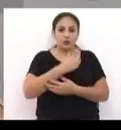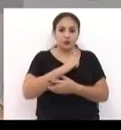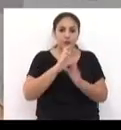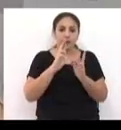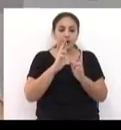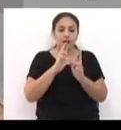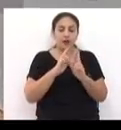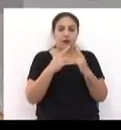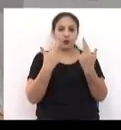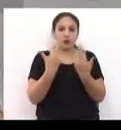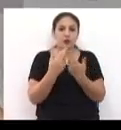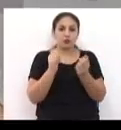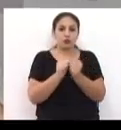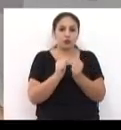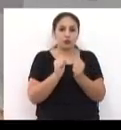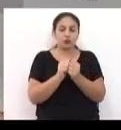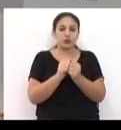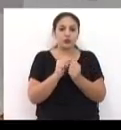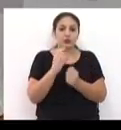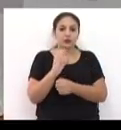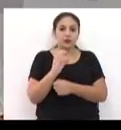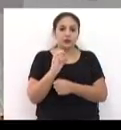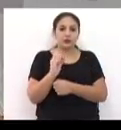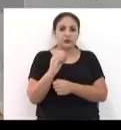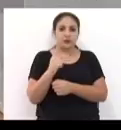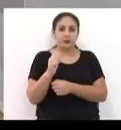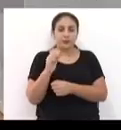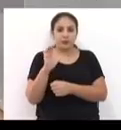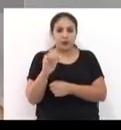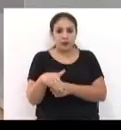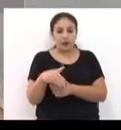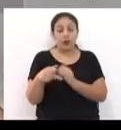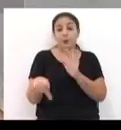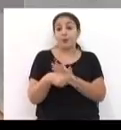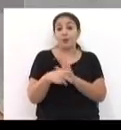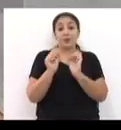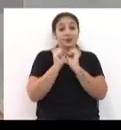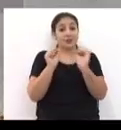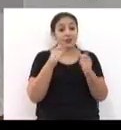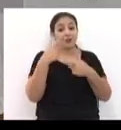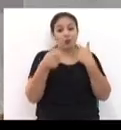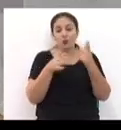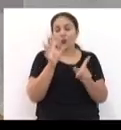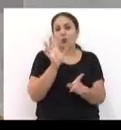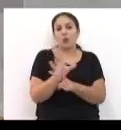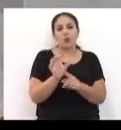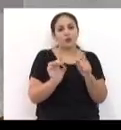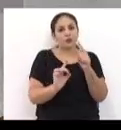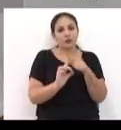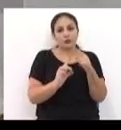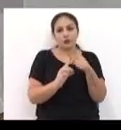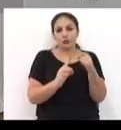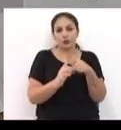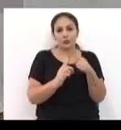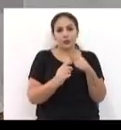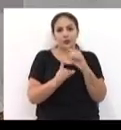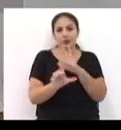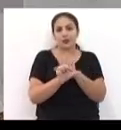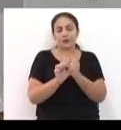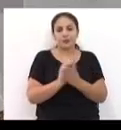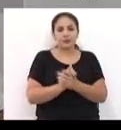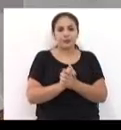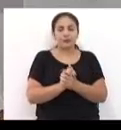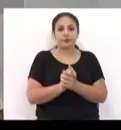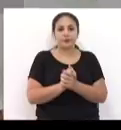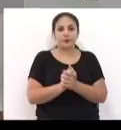uma reunião com a CEPLAN o ano passado e a própria secretária se colocou que era contra esse tipo de